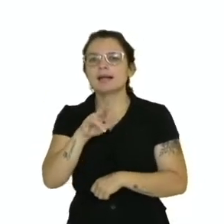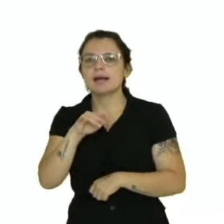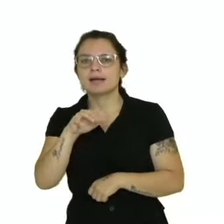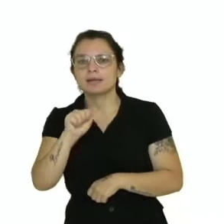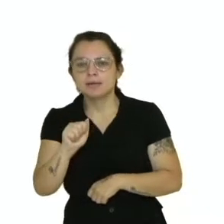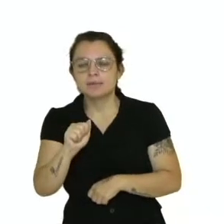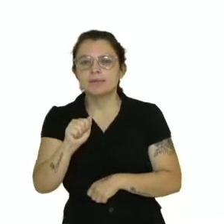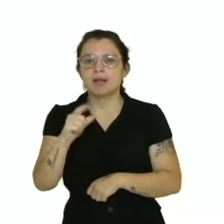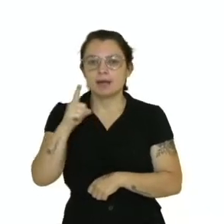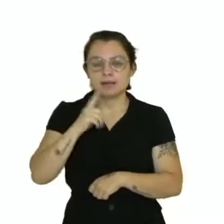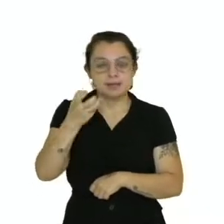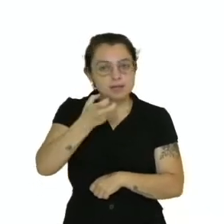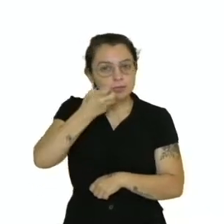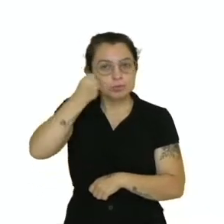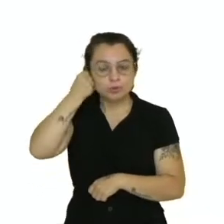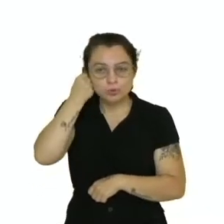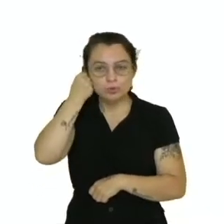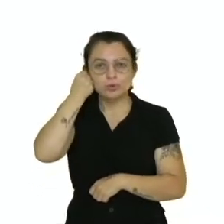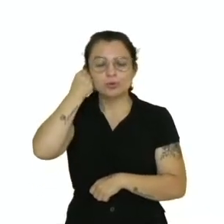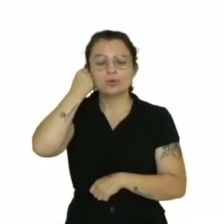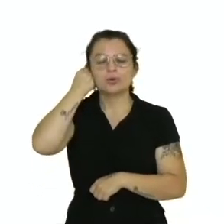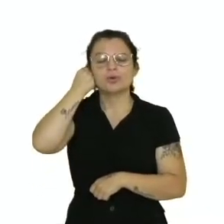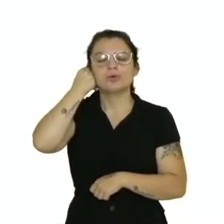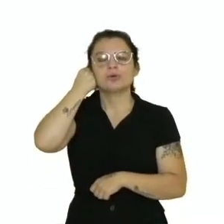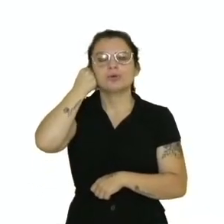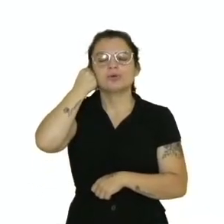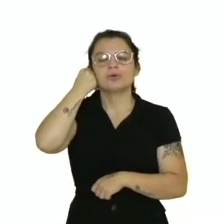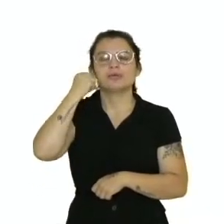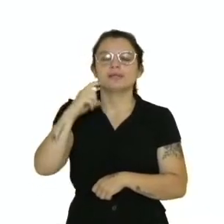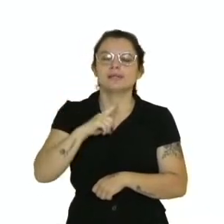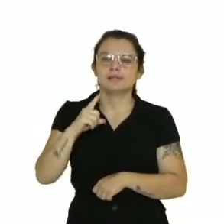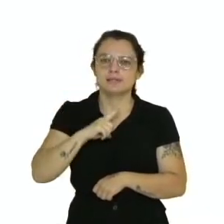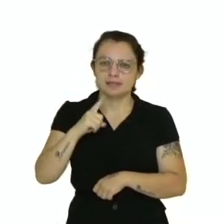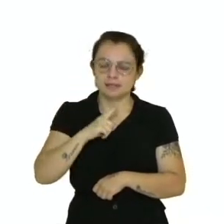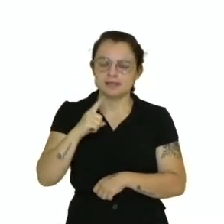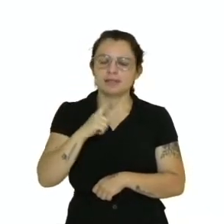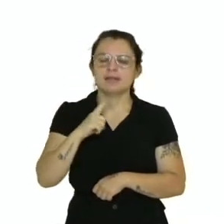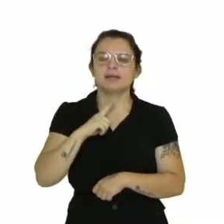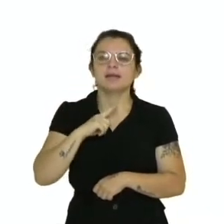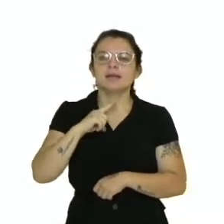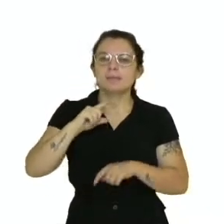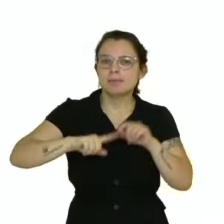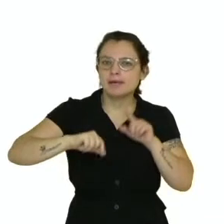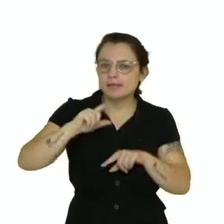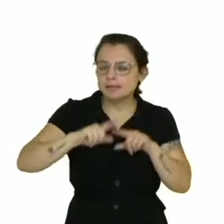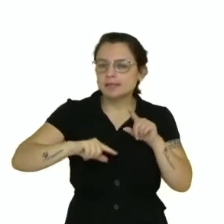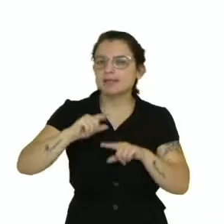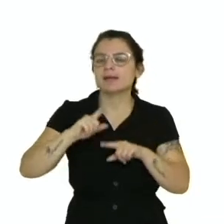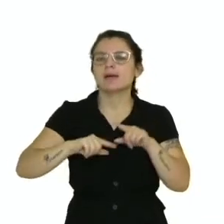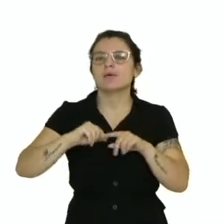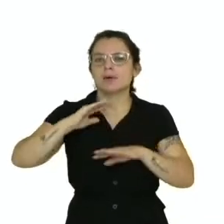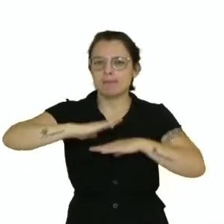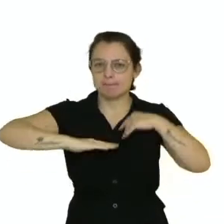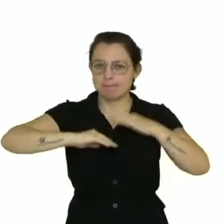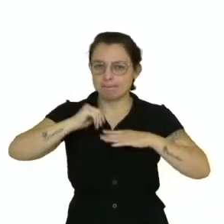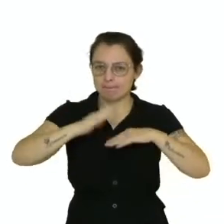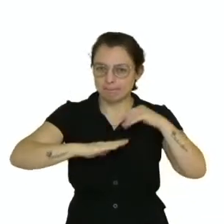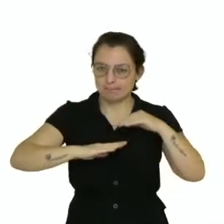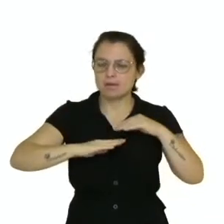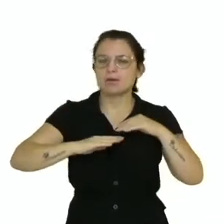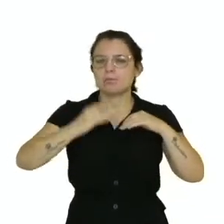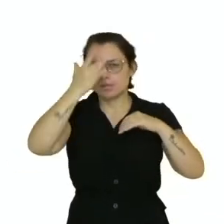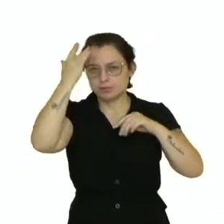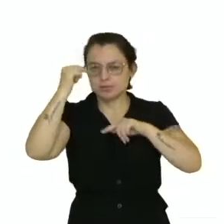do café, a disponibilidade de matérias-primas e mão de obra, assim como a expansão de um mercado